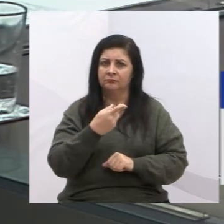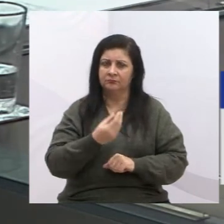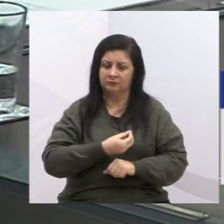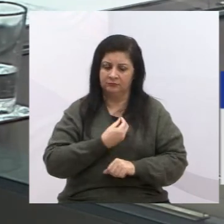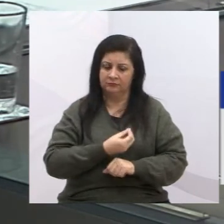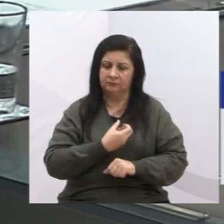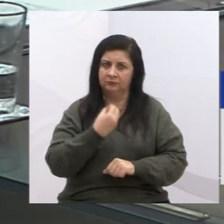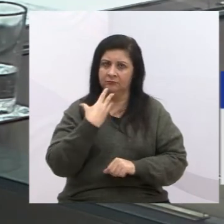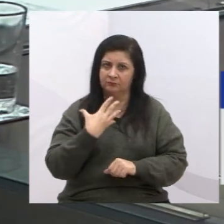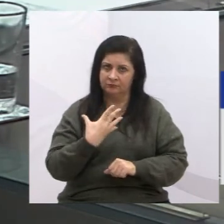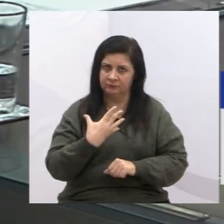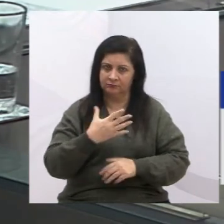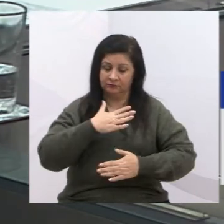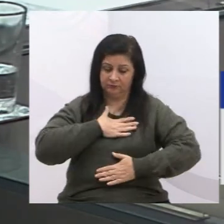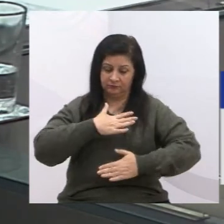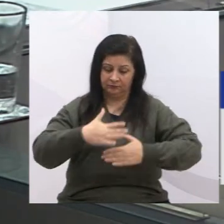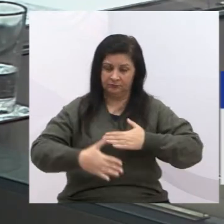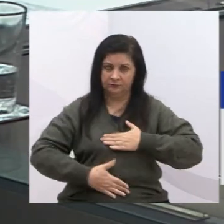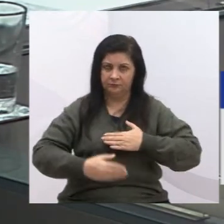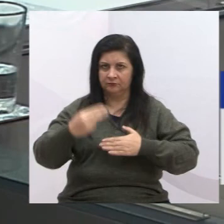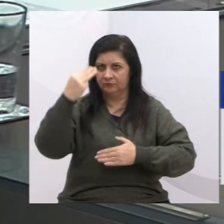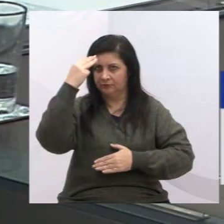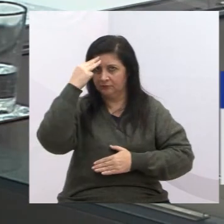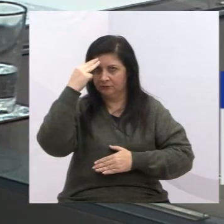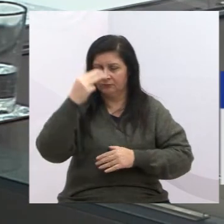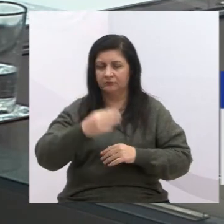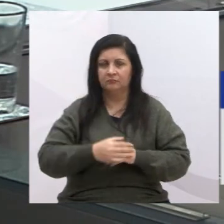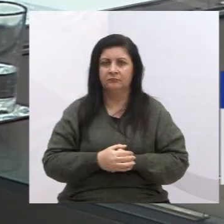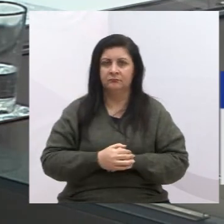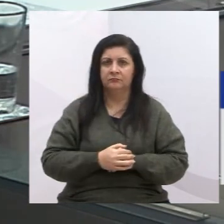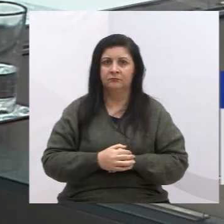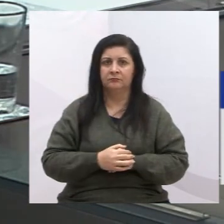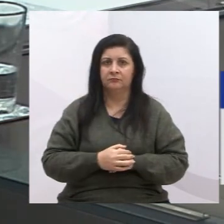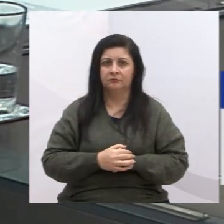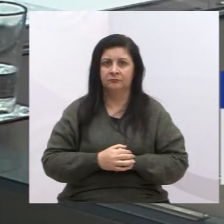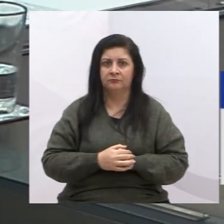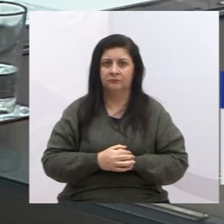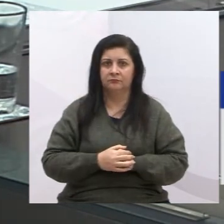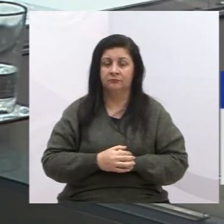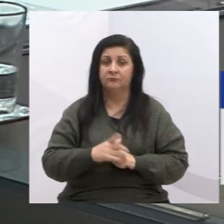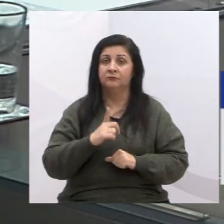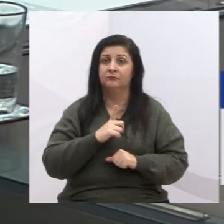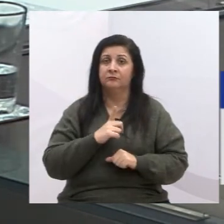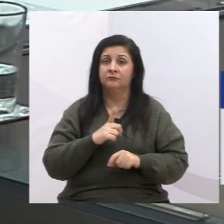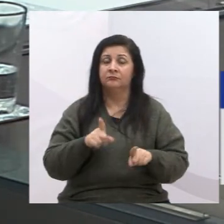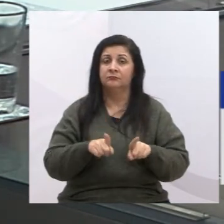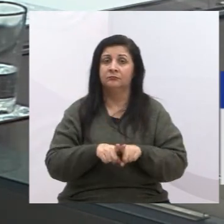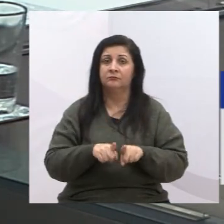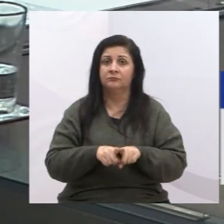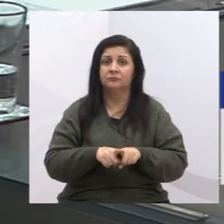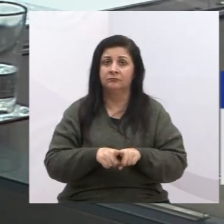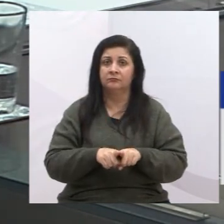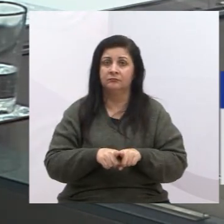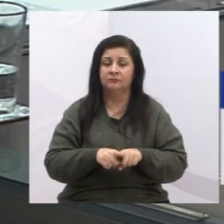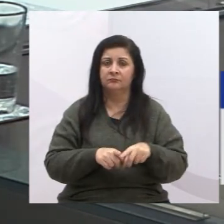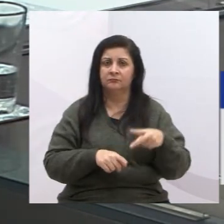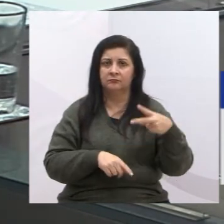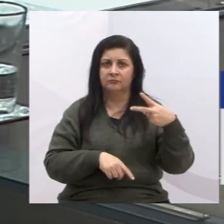bem-estar físico, mental, enfim, nós temos